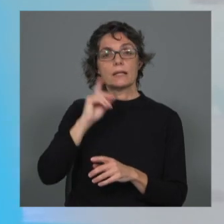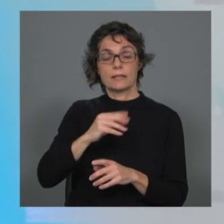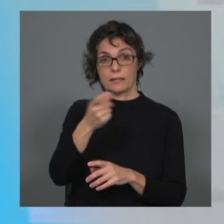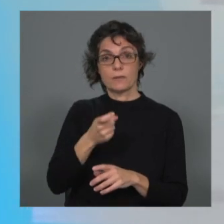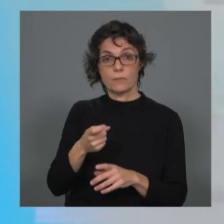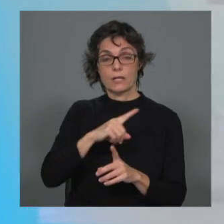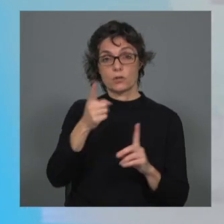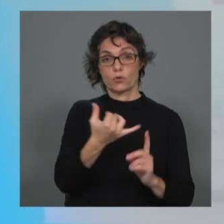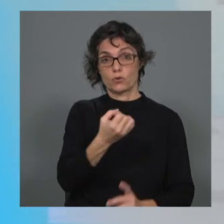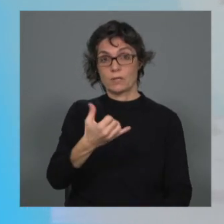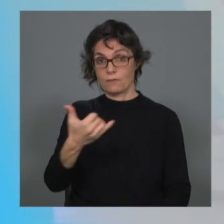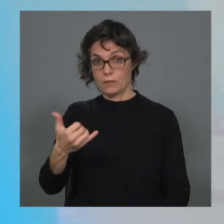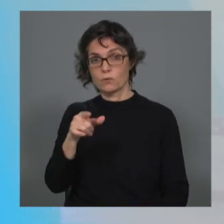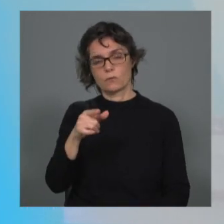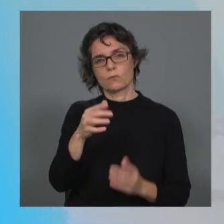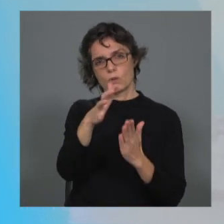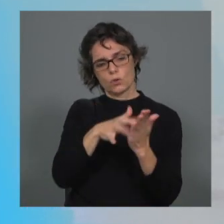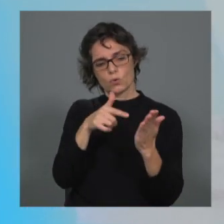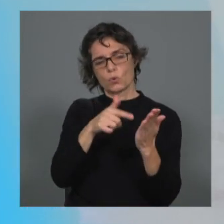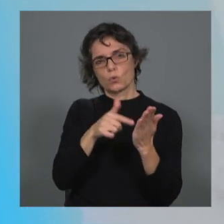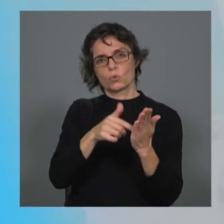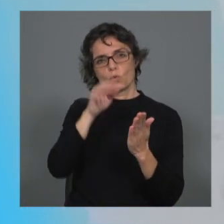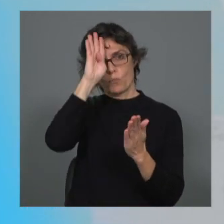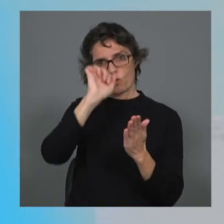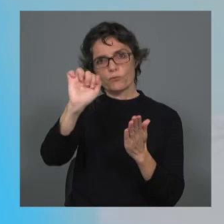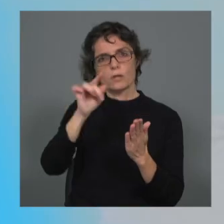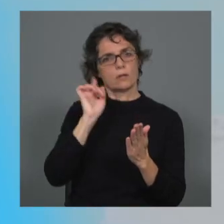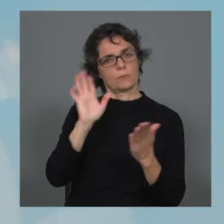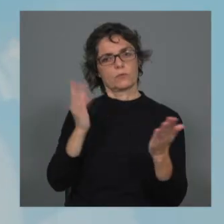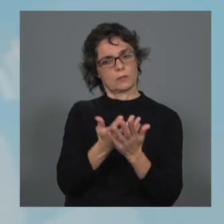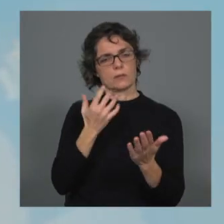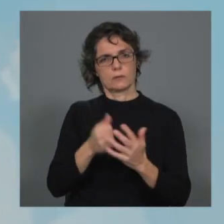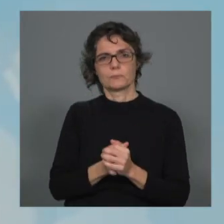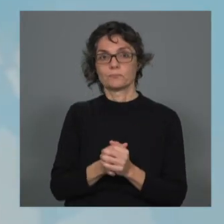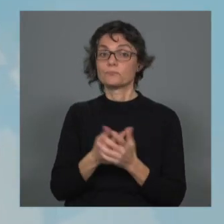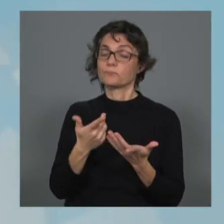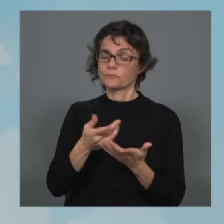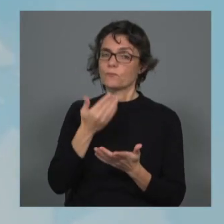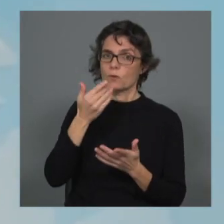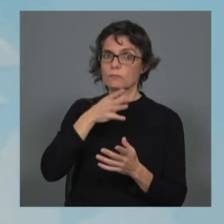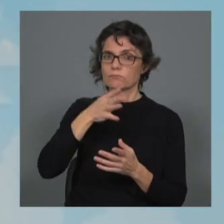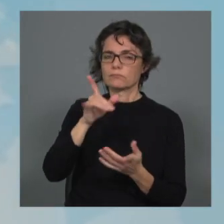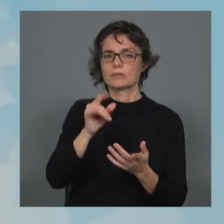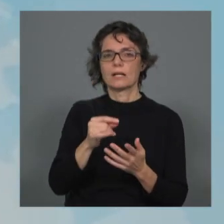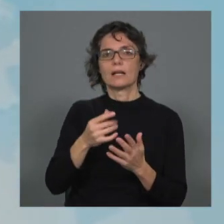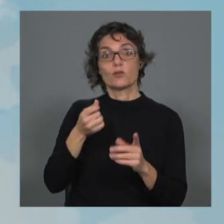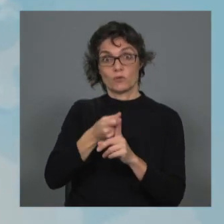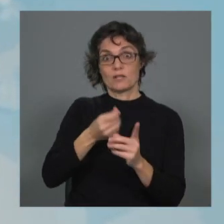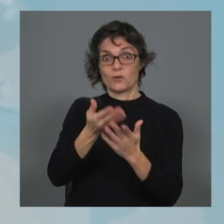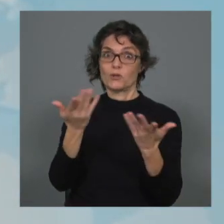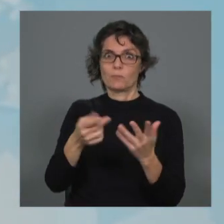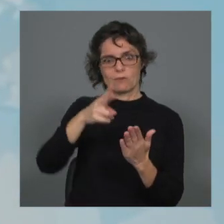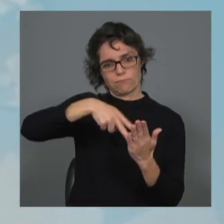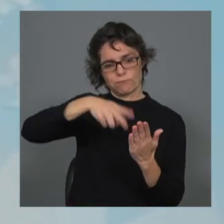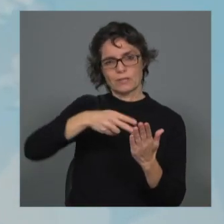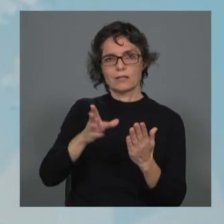2022 é um documento muito importante. Fica essa afirmação e o desafio também para que ele seja lido e relido e, sobretudo, concretizado